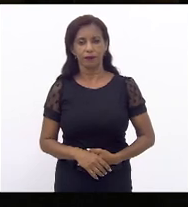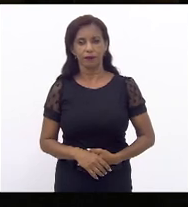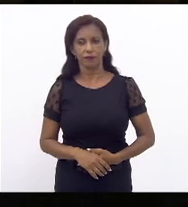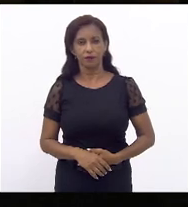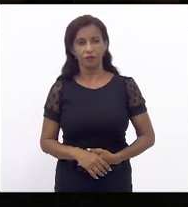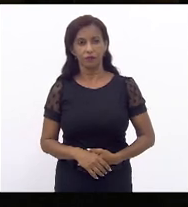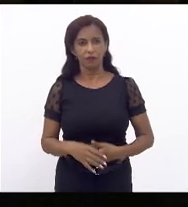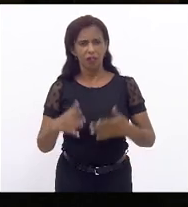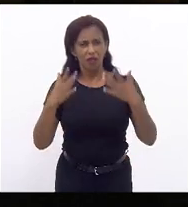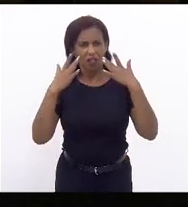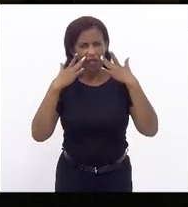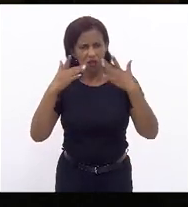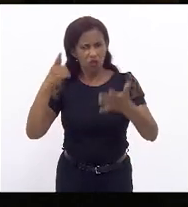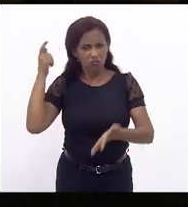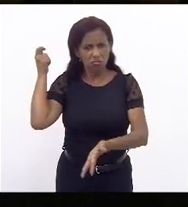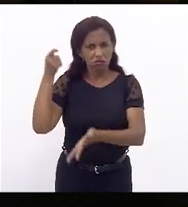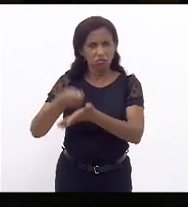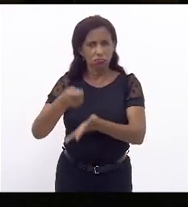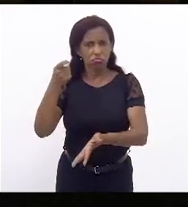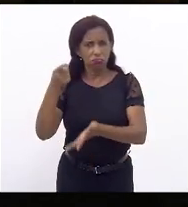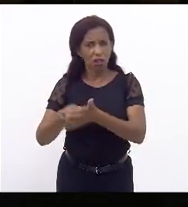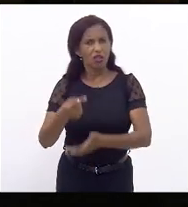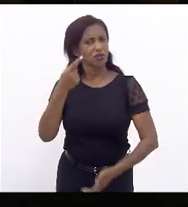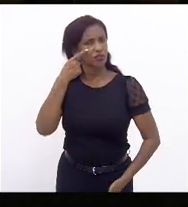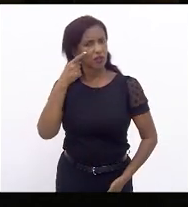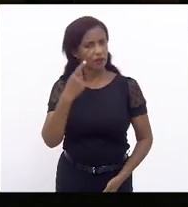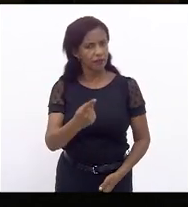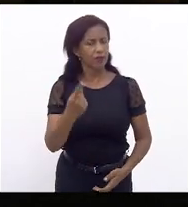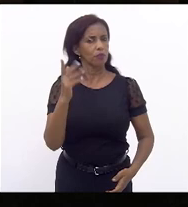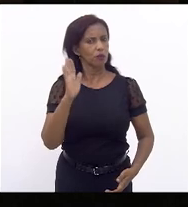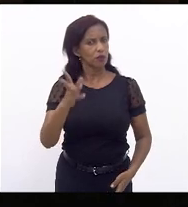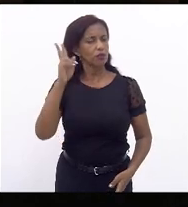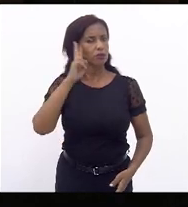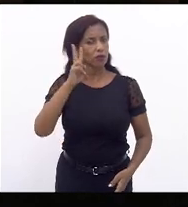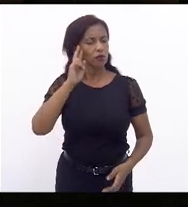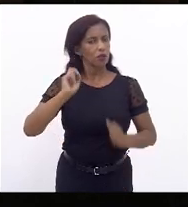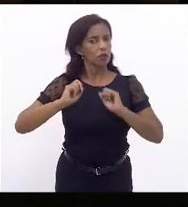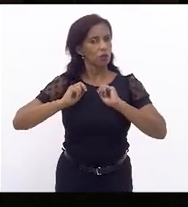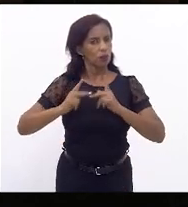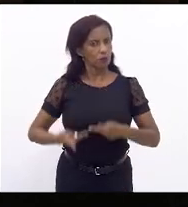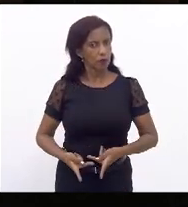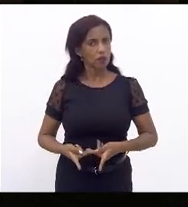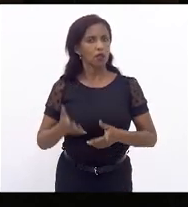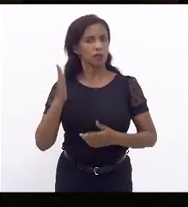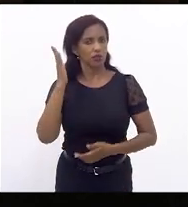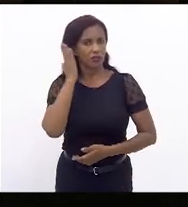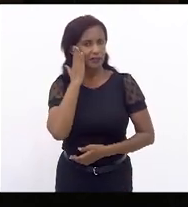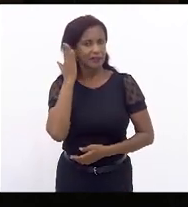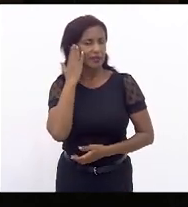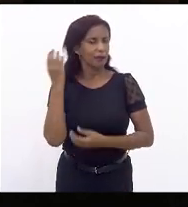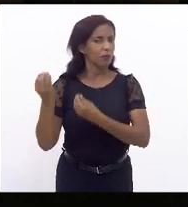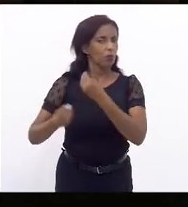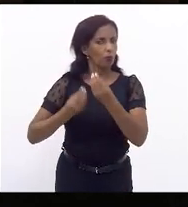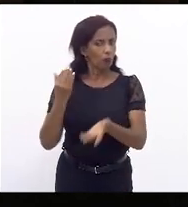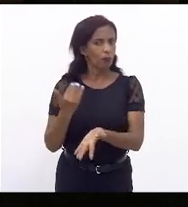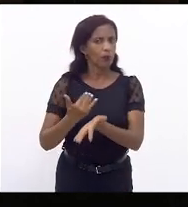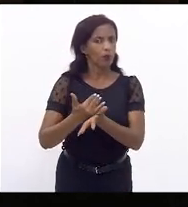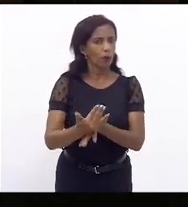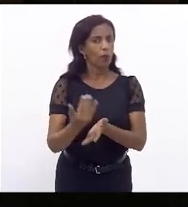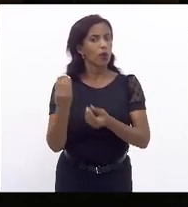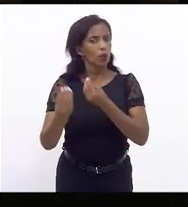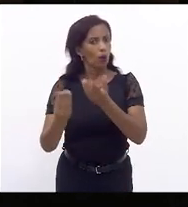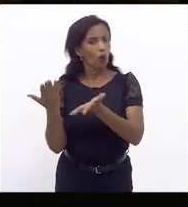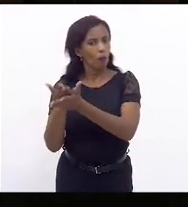Isso é tirania. Nós já vimos isso na história da humanidade. Nós sabemos como começa e